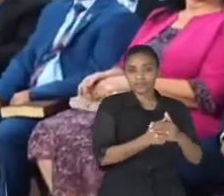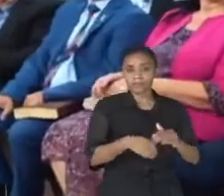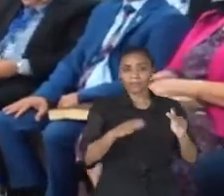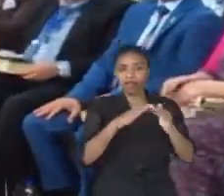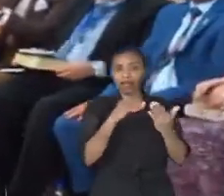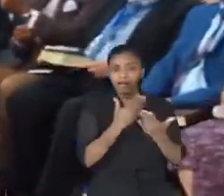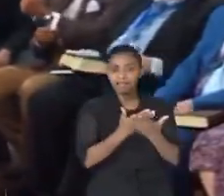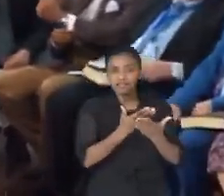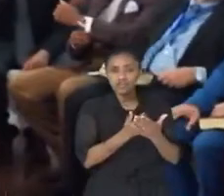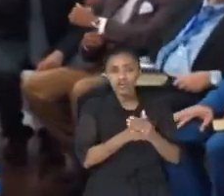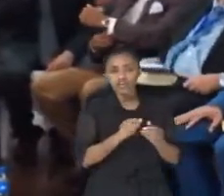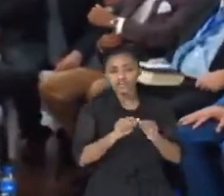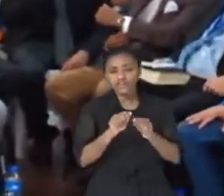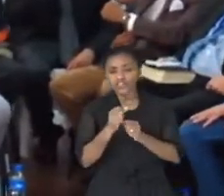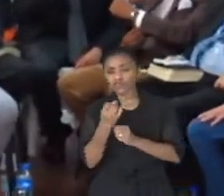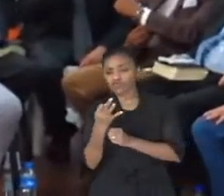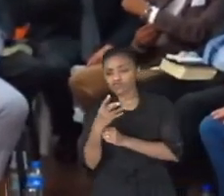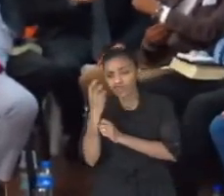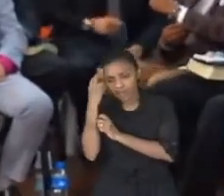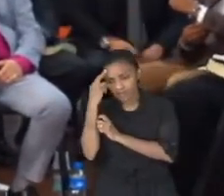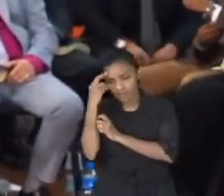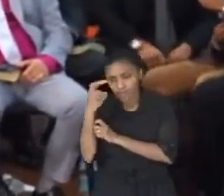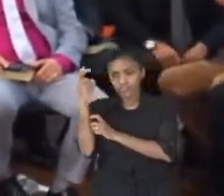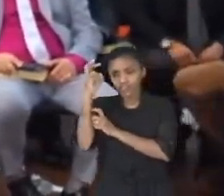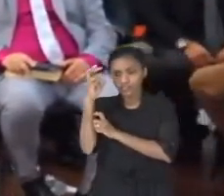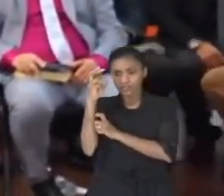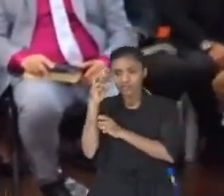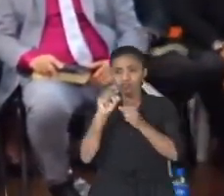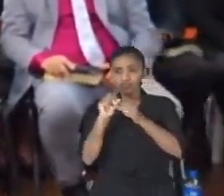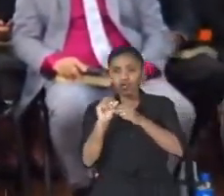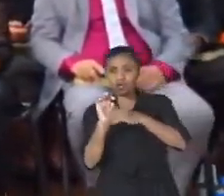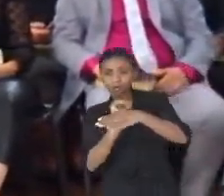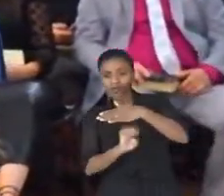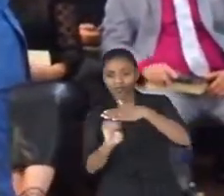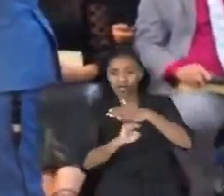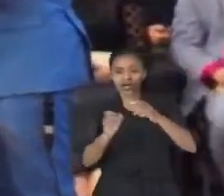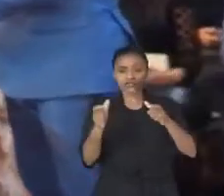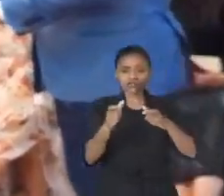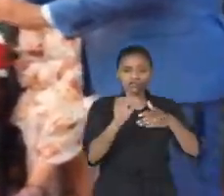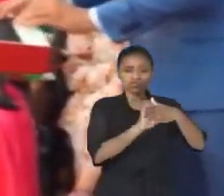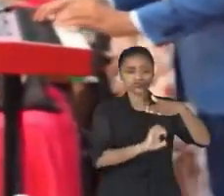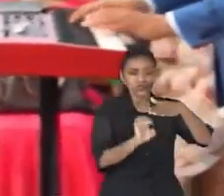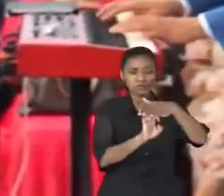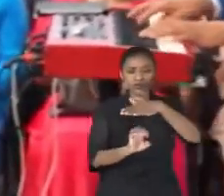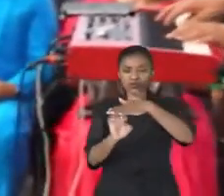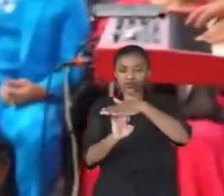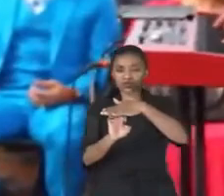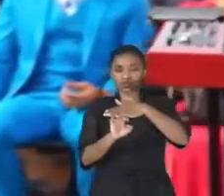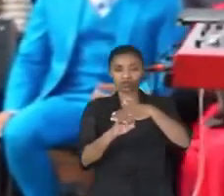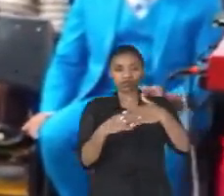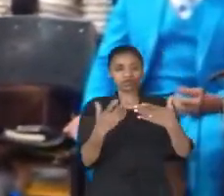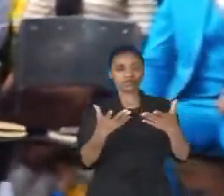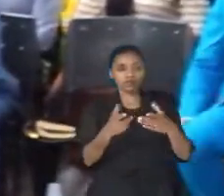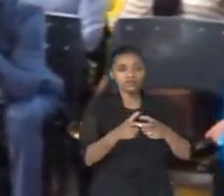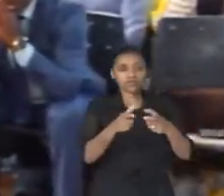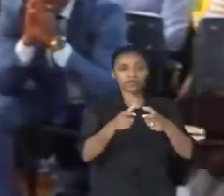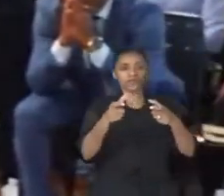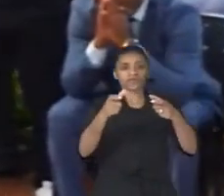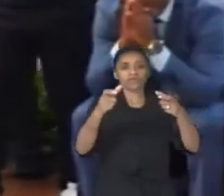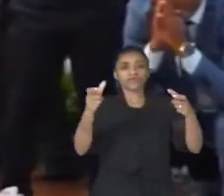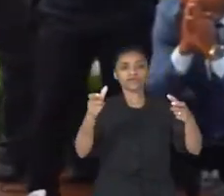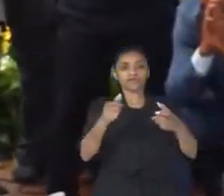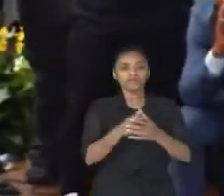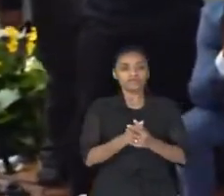alguns dos nossos ficarem inteligentes, começaram a se tornar microempresários, empresários. E aí saímos dos